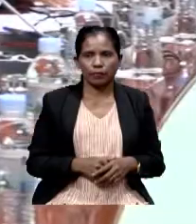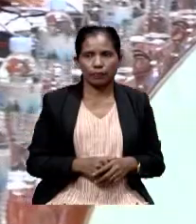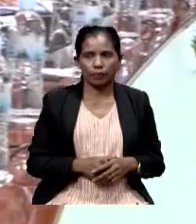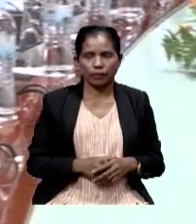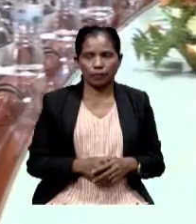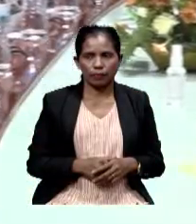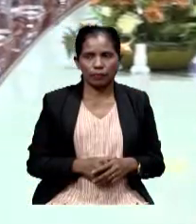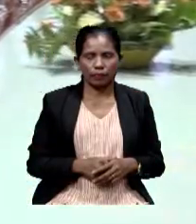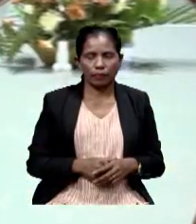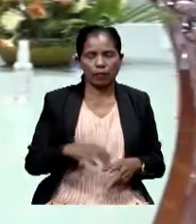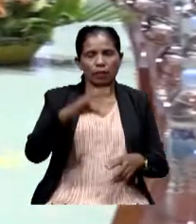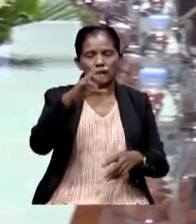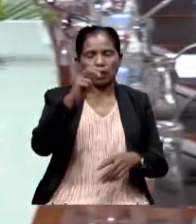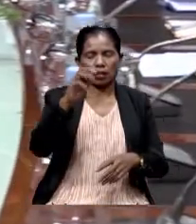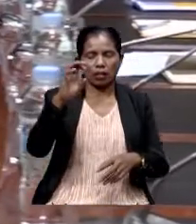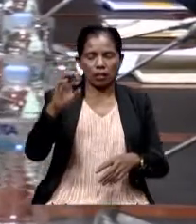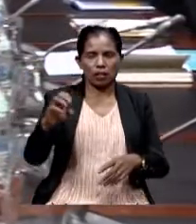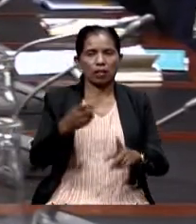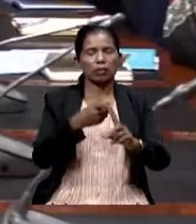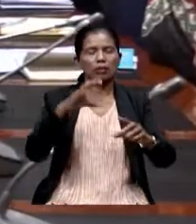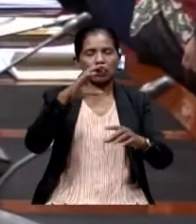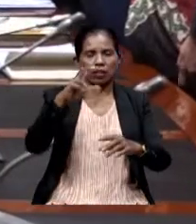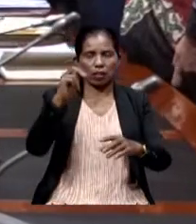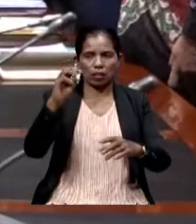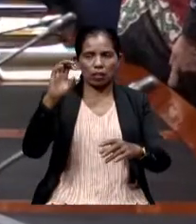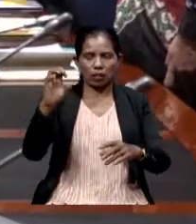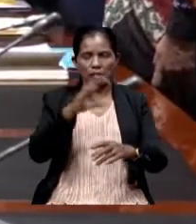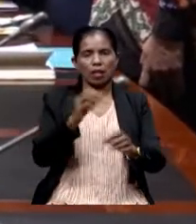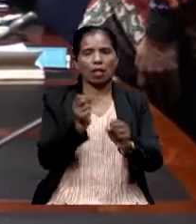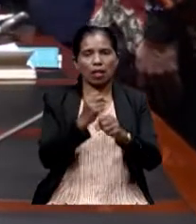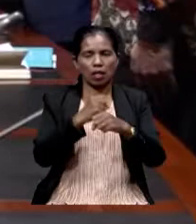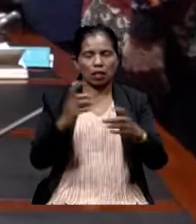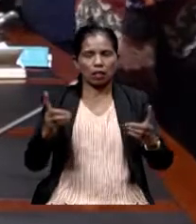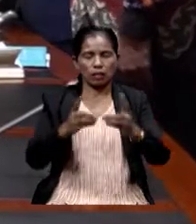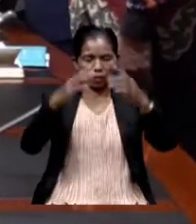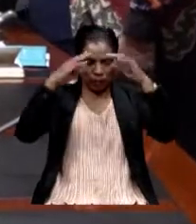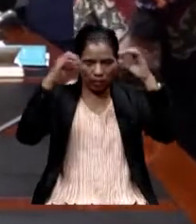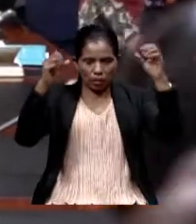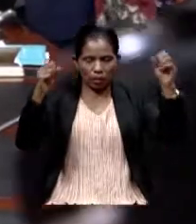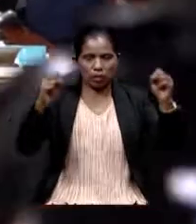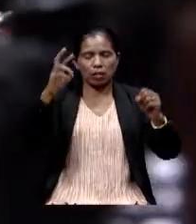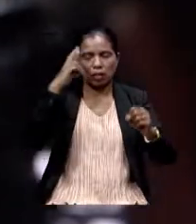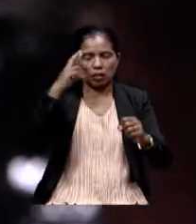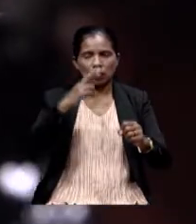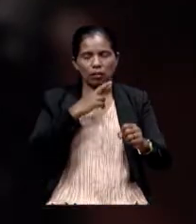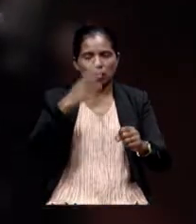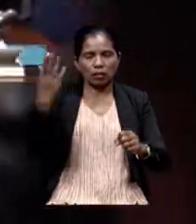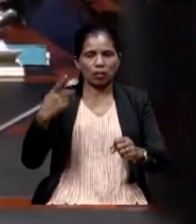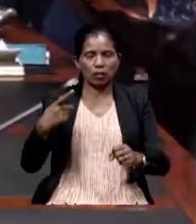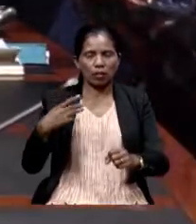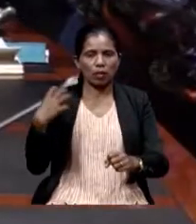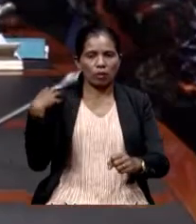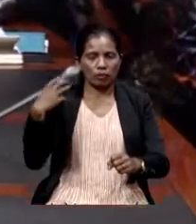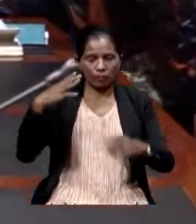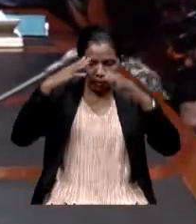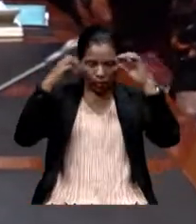Órgão eleitoral aliou-se à Comissão Nacional Eleição, halou audiência ao Presidente da República José Ramos Horta e ao Palácio Presidencial